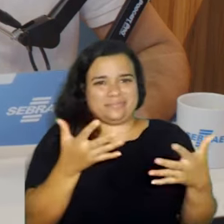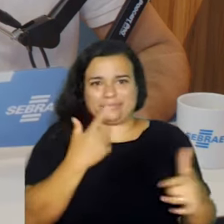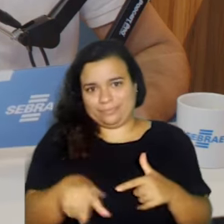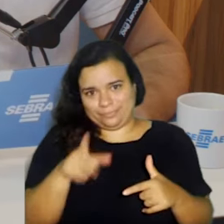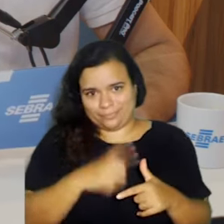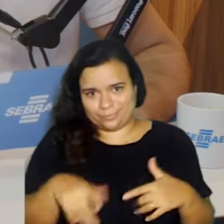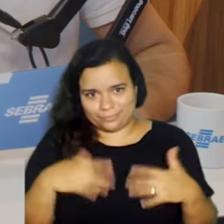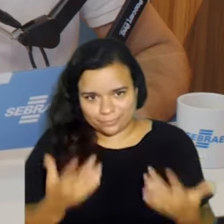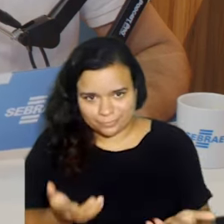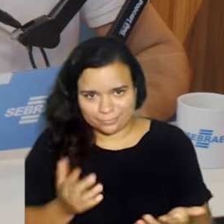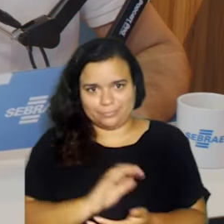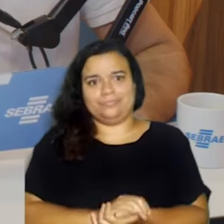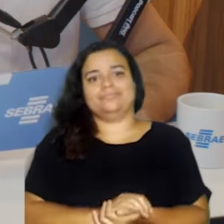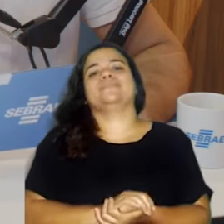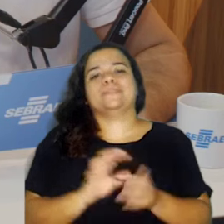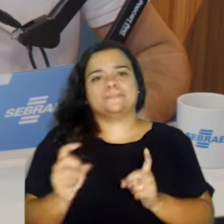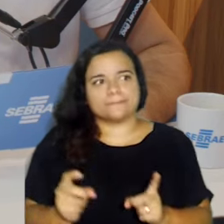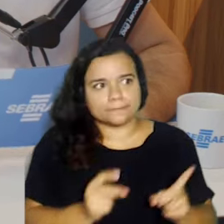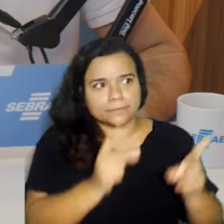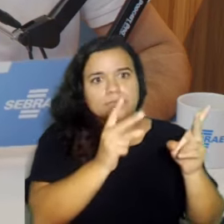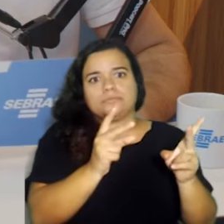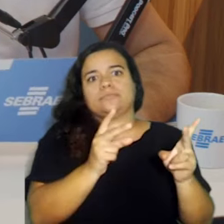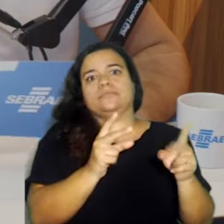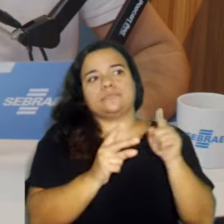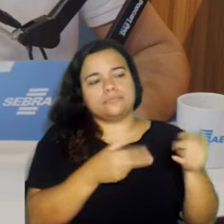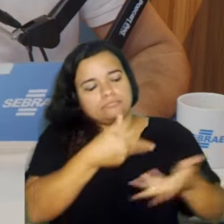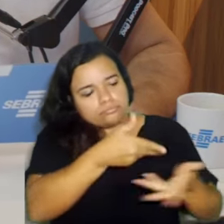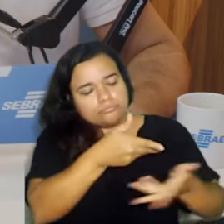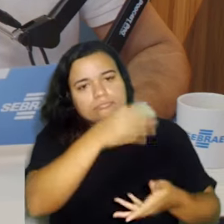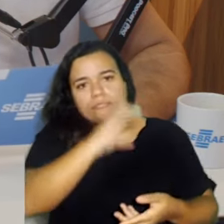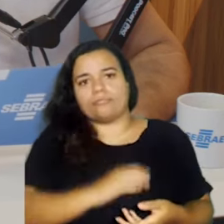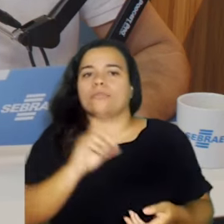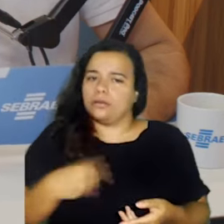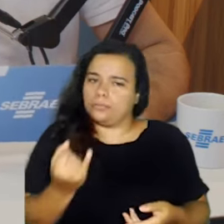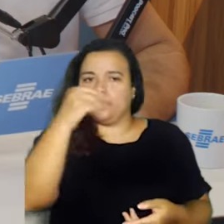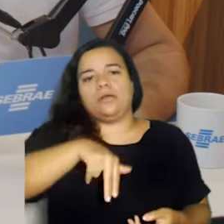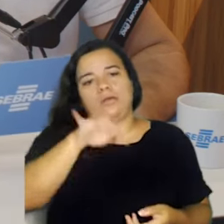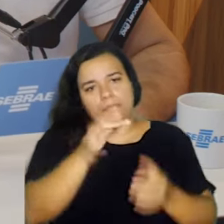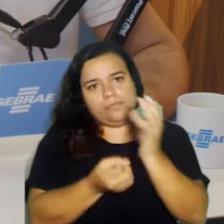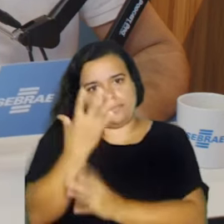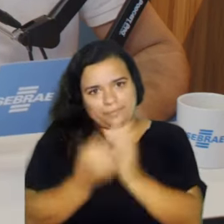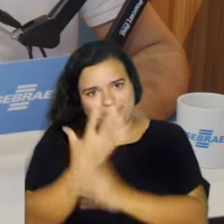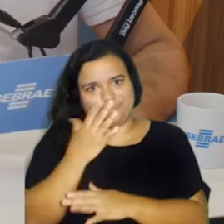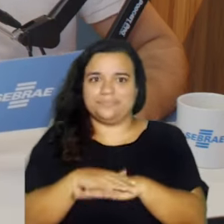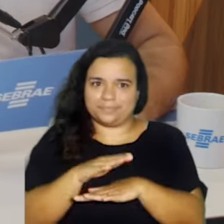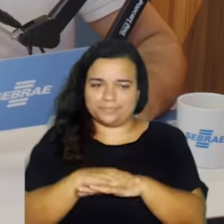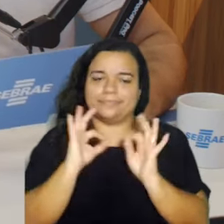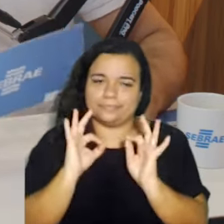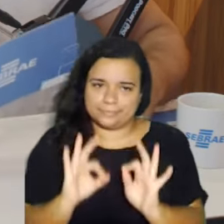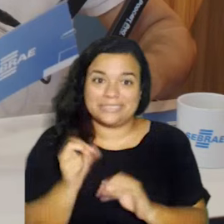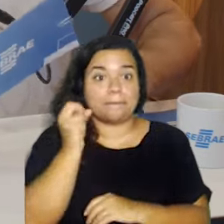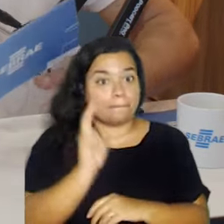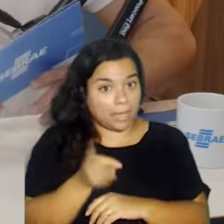entre ter razão e vender e ter uma boa popularidade com o seu cliente é melhor você emtir nota fiscal então ainda que você